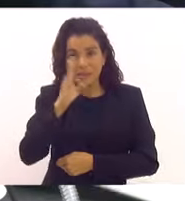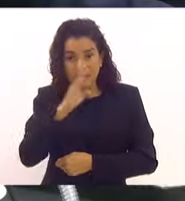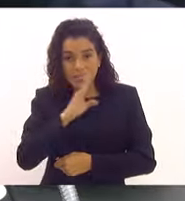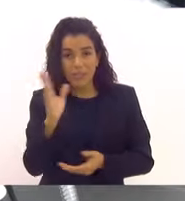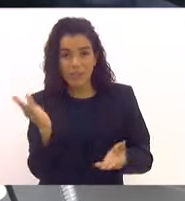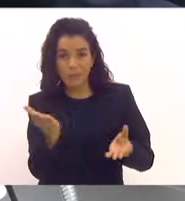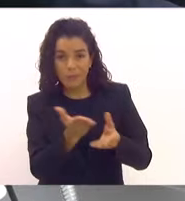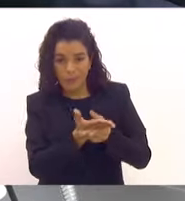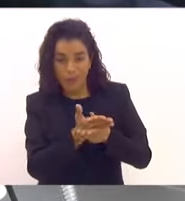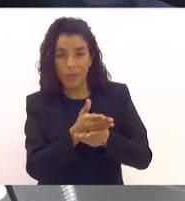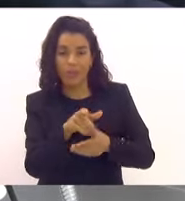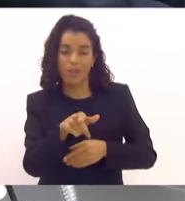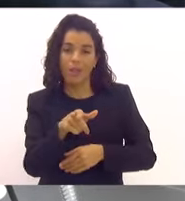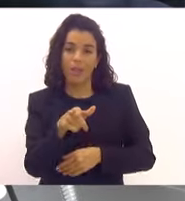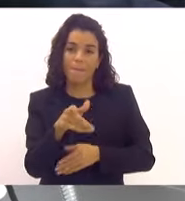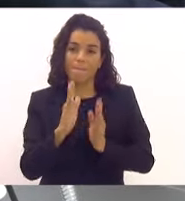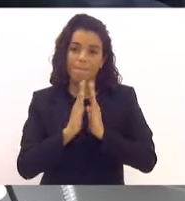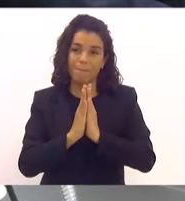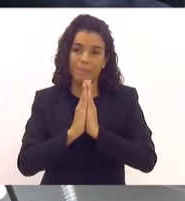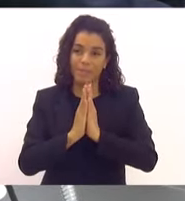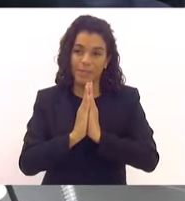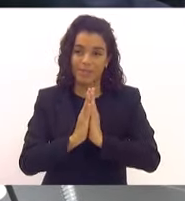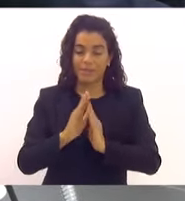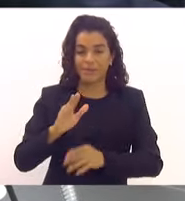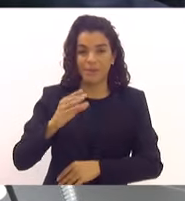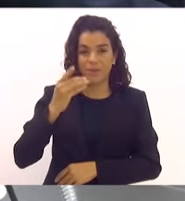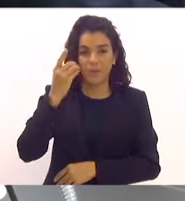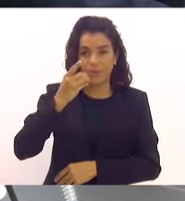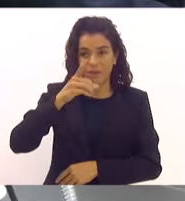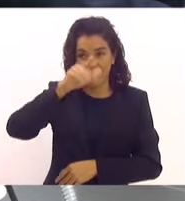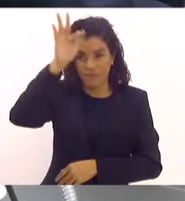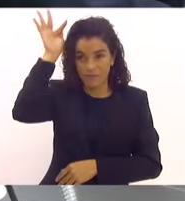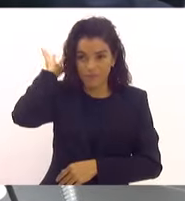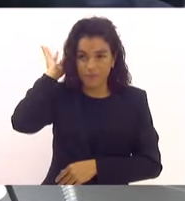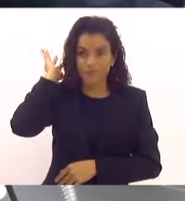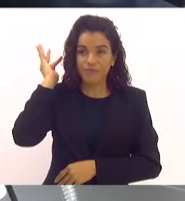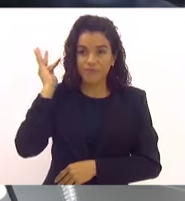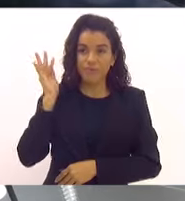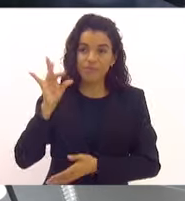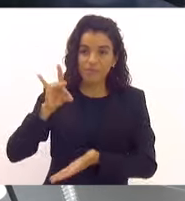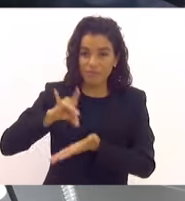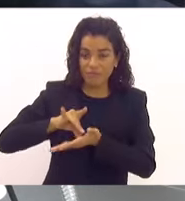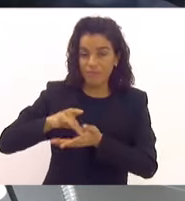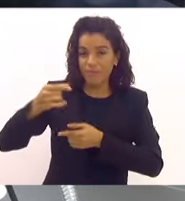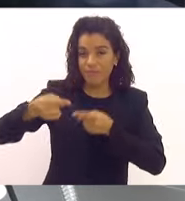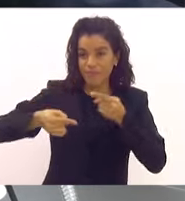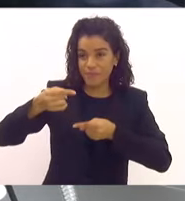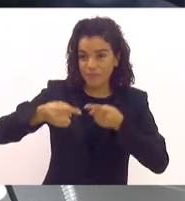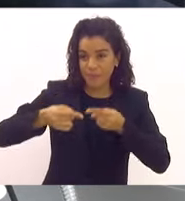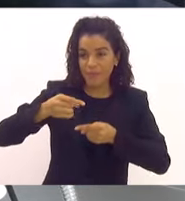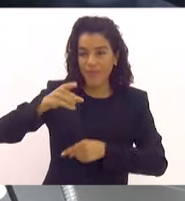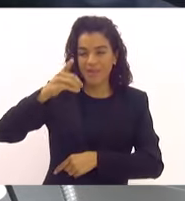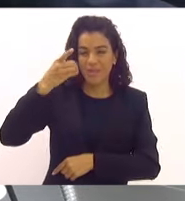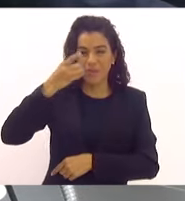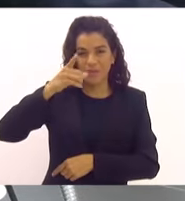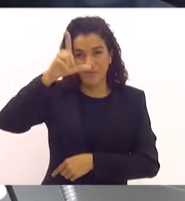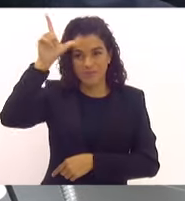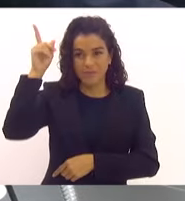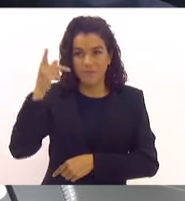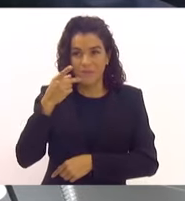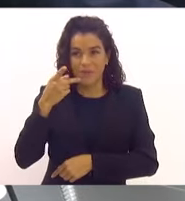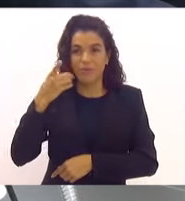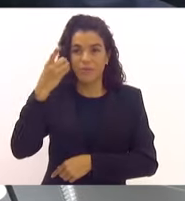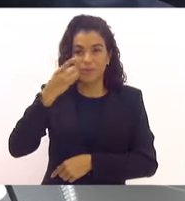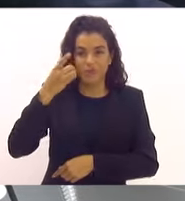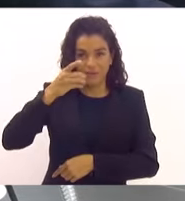aqui aclamada pelo deputado Fred no início da sessão, como a de fato, essa discussão apontada pelo deputado Luiz Paulo e deputada Verônica.